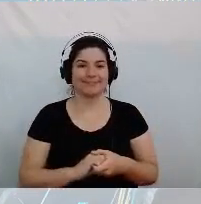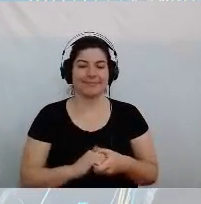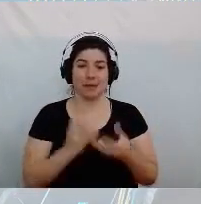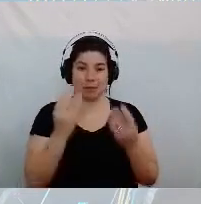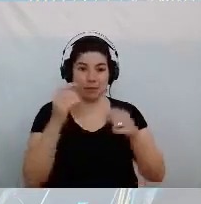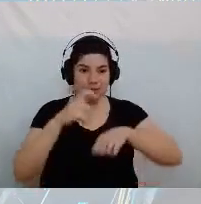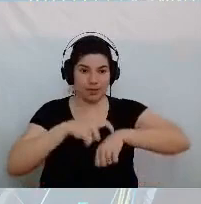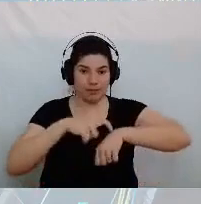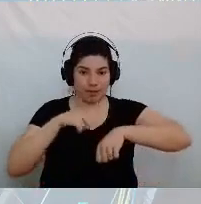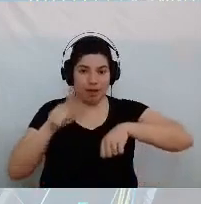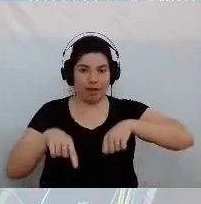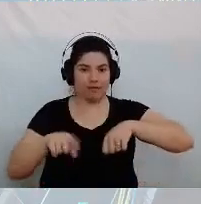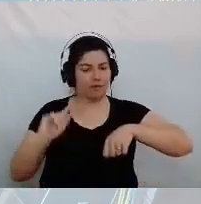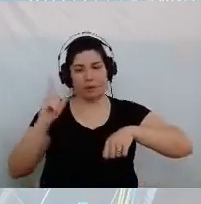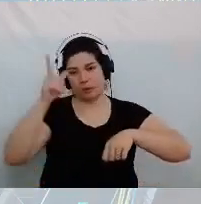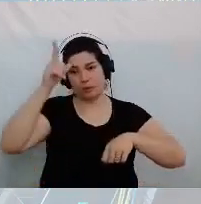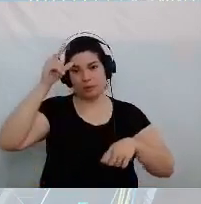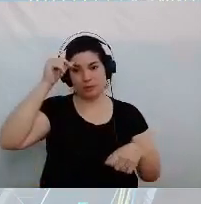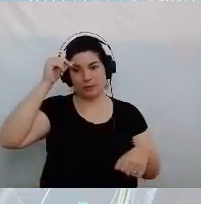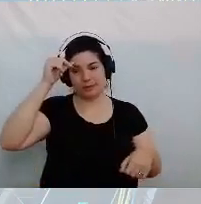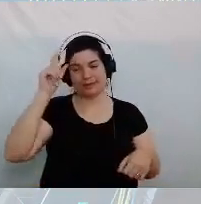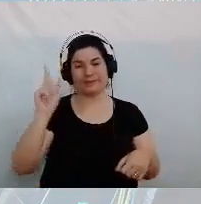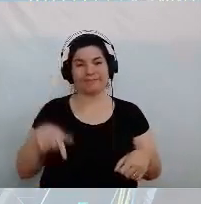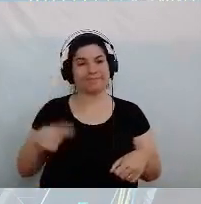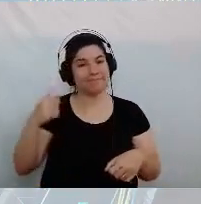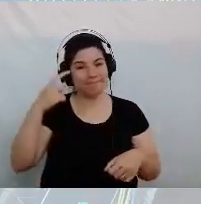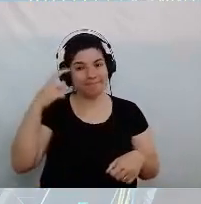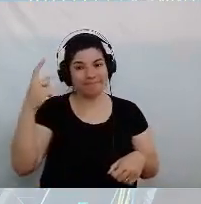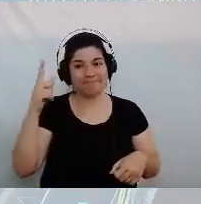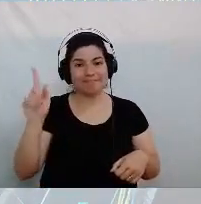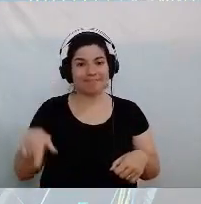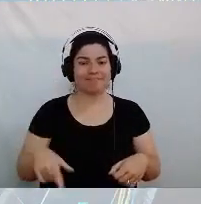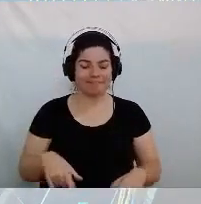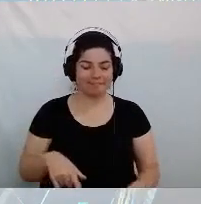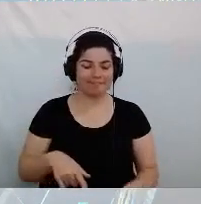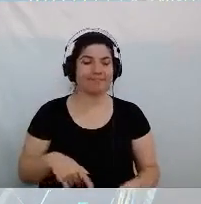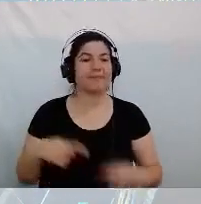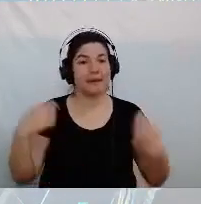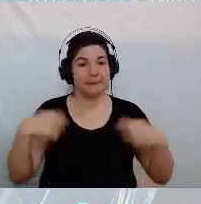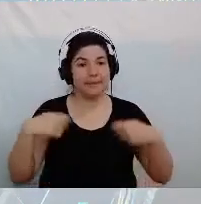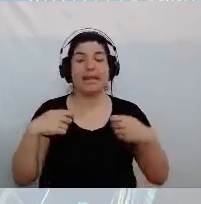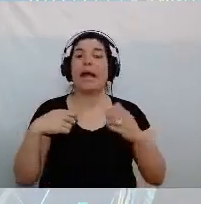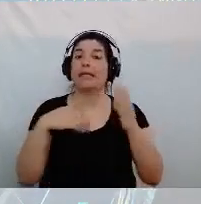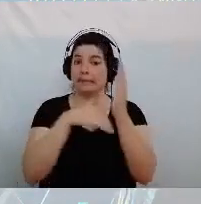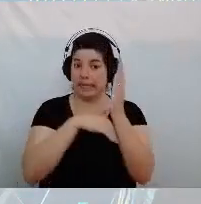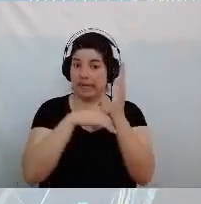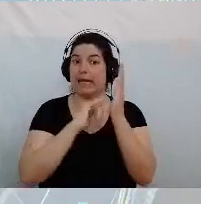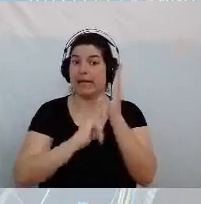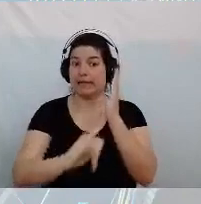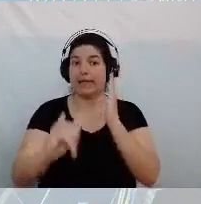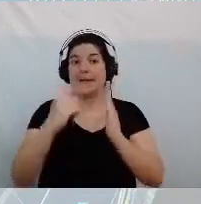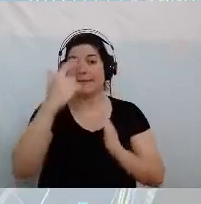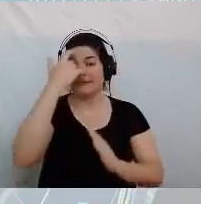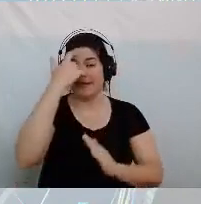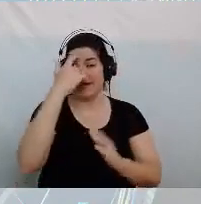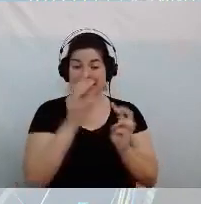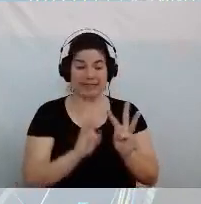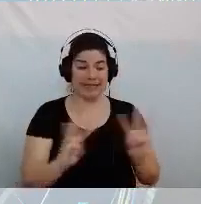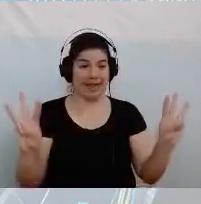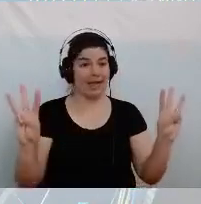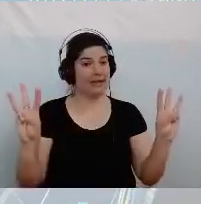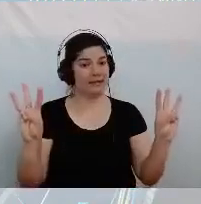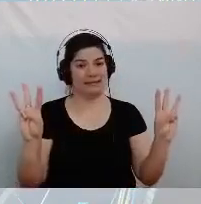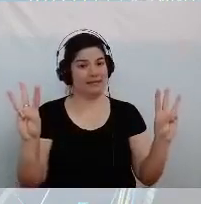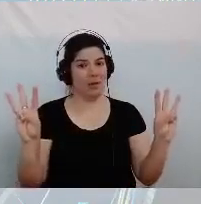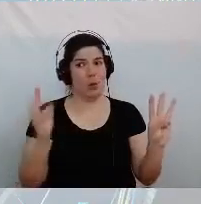gente Ufa né Já pensou rapaz Depois tem contar um segredo para vocês imagina se eu tivesse vindo um site que era que não era autorizado não